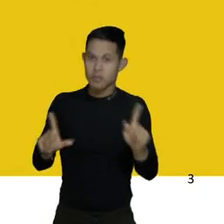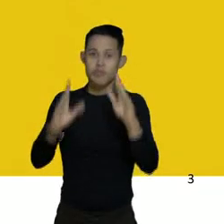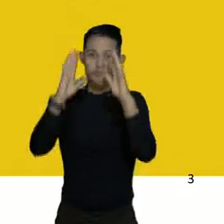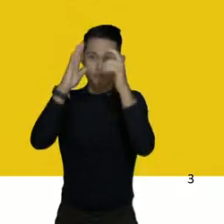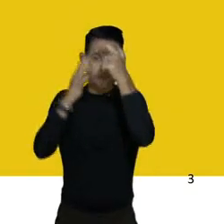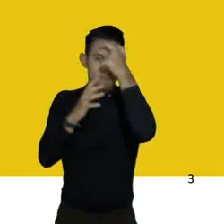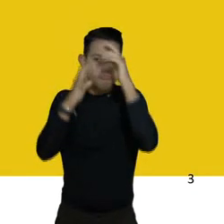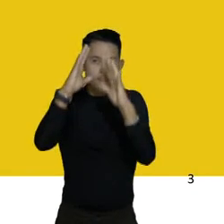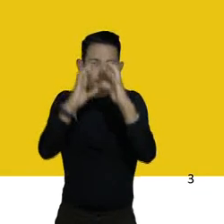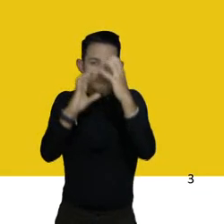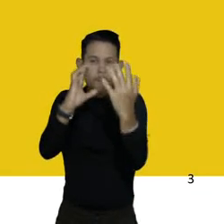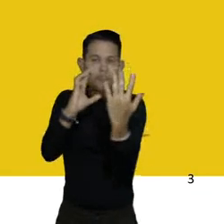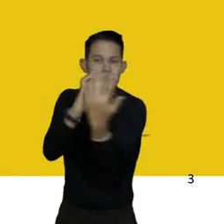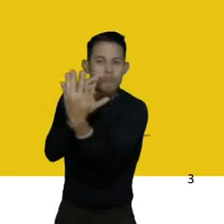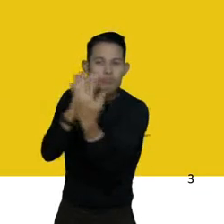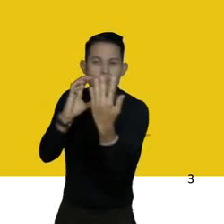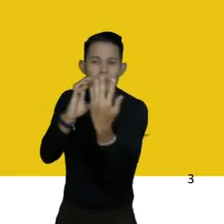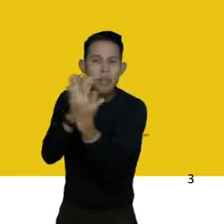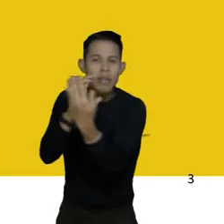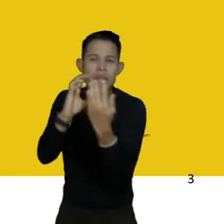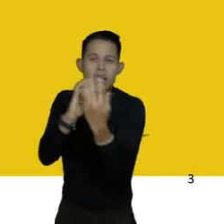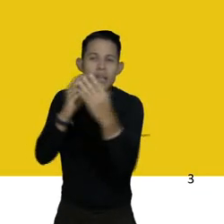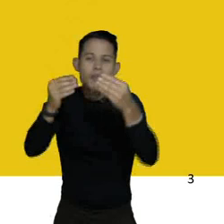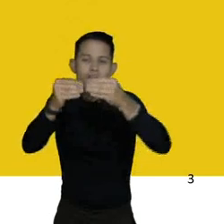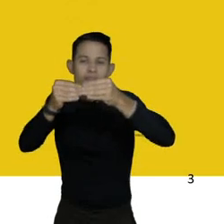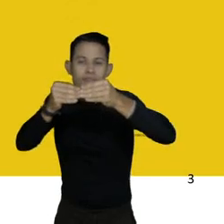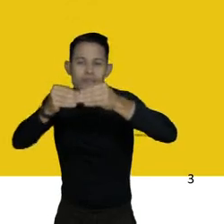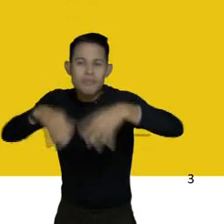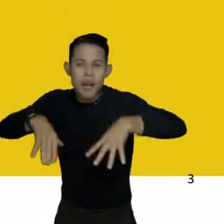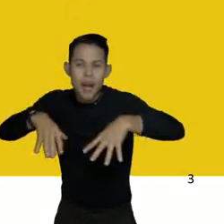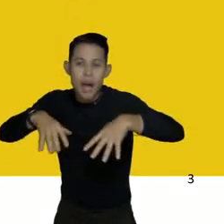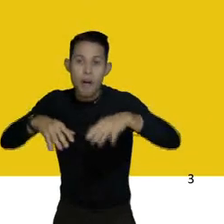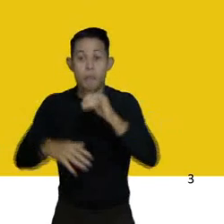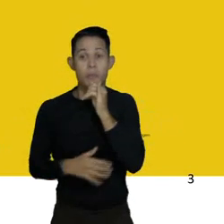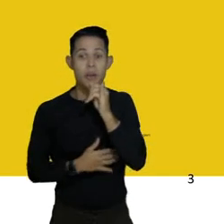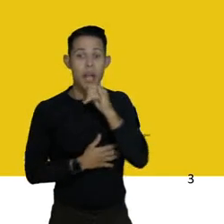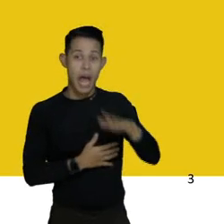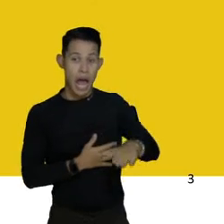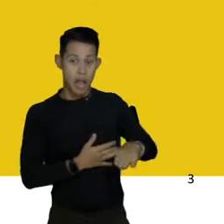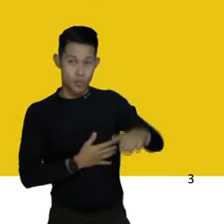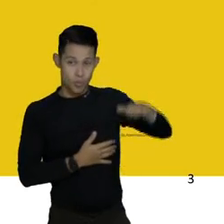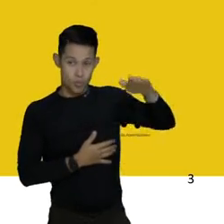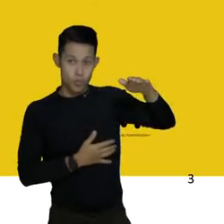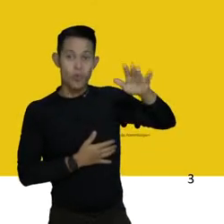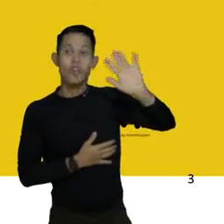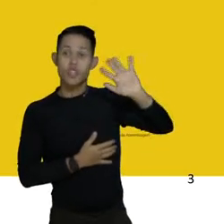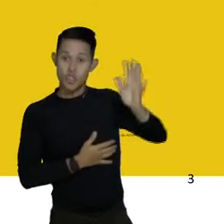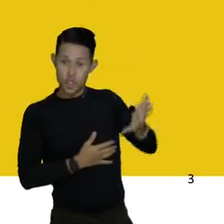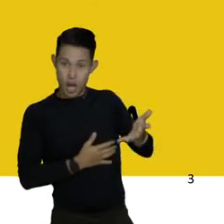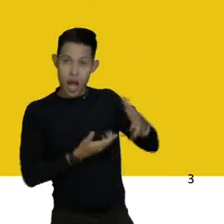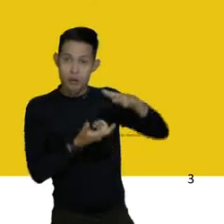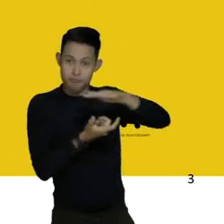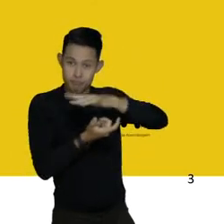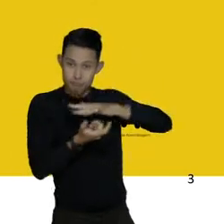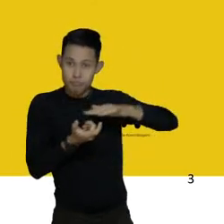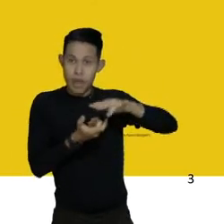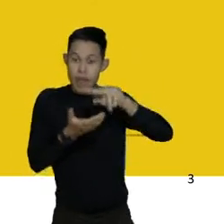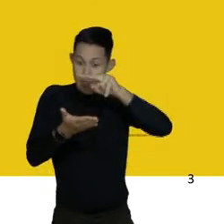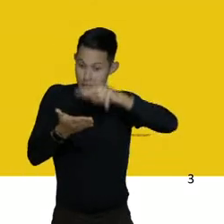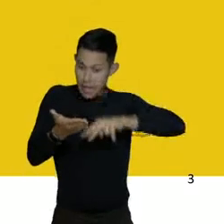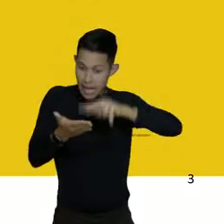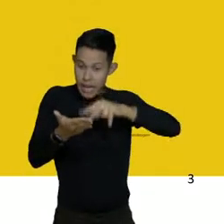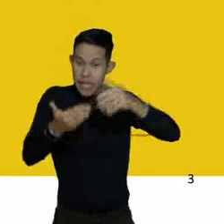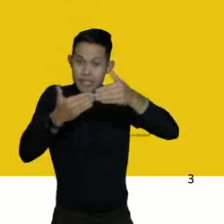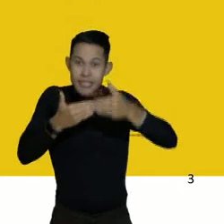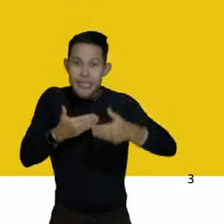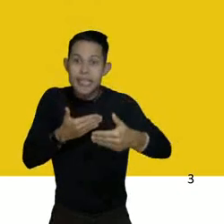vernique a criança já lê o adulto já lê ele vai parar com essa capacidade Então mas a gente não pode confundir a nossa